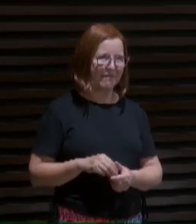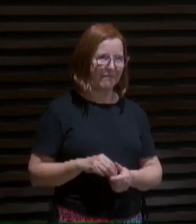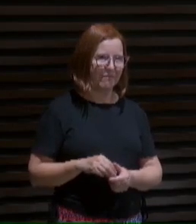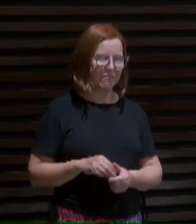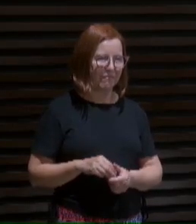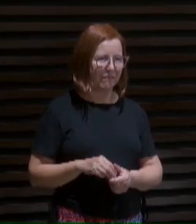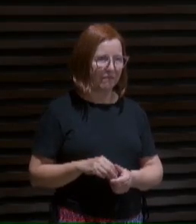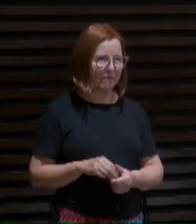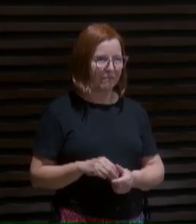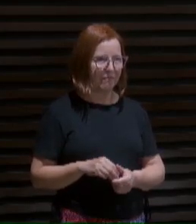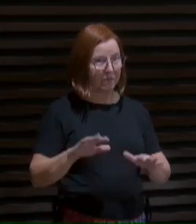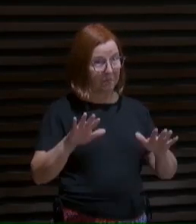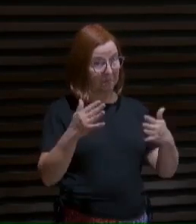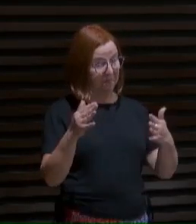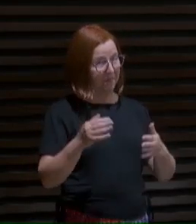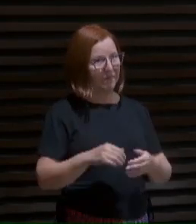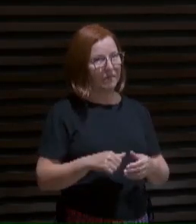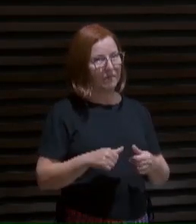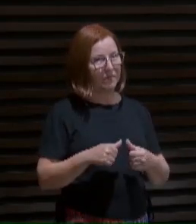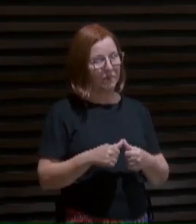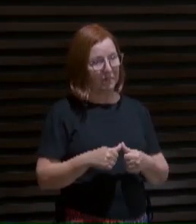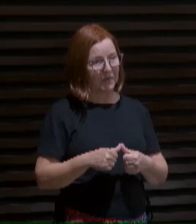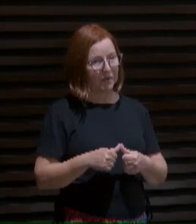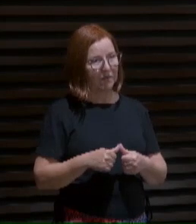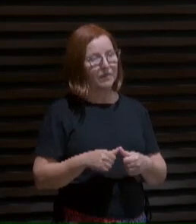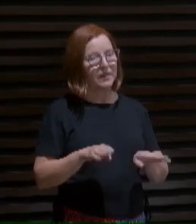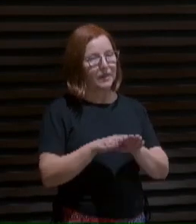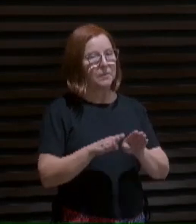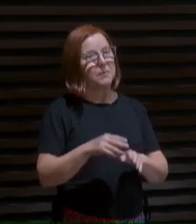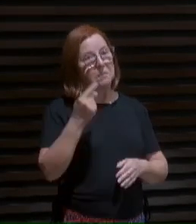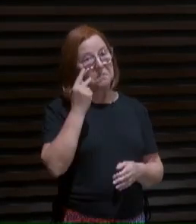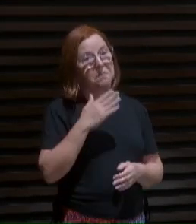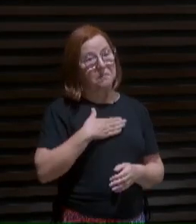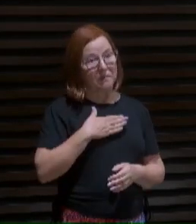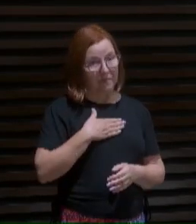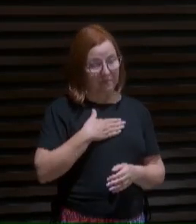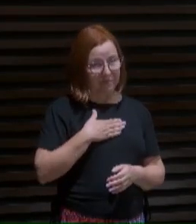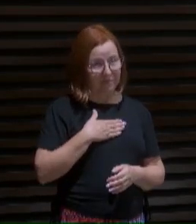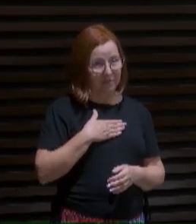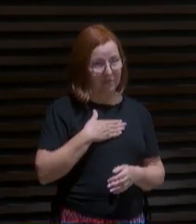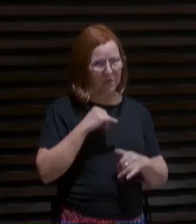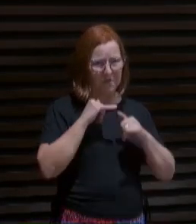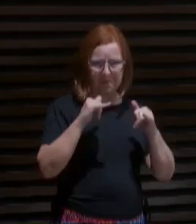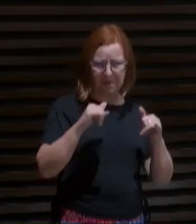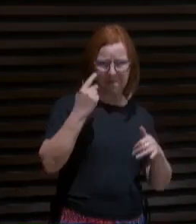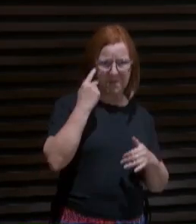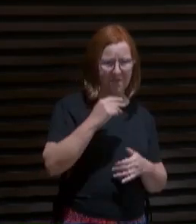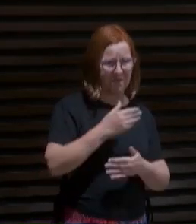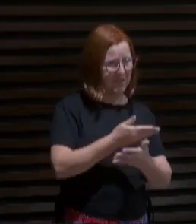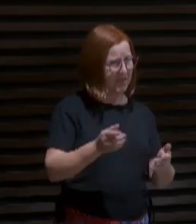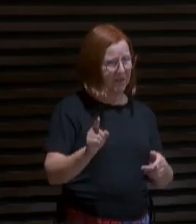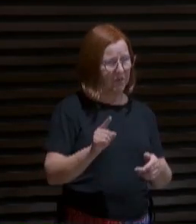Olha, gente, isso fala comigo. Eu não estou falando para ninguém, não, estou falando